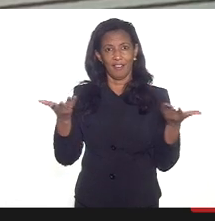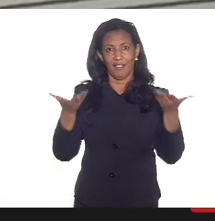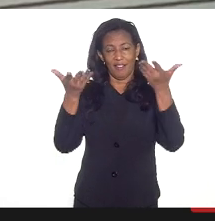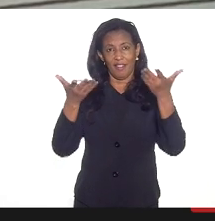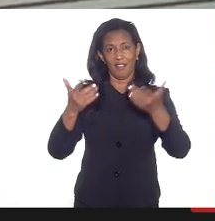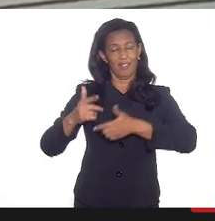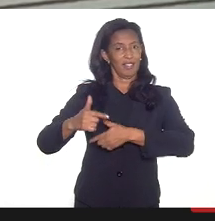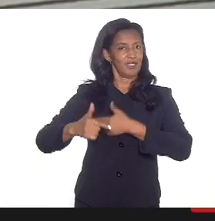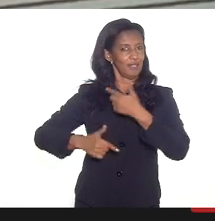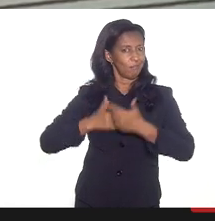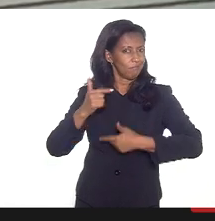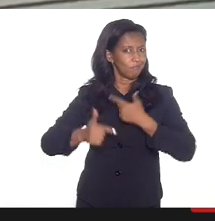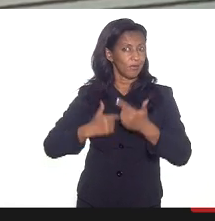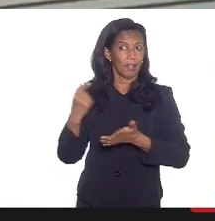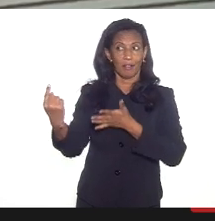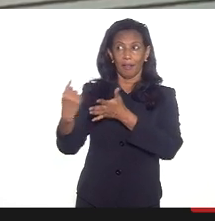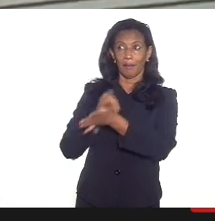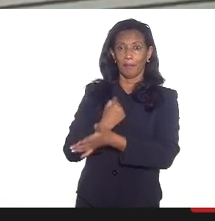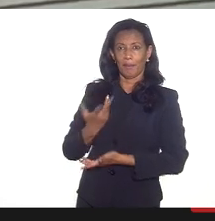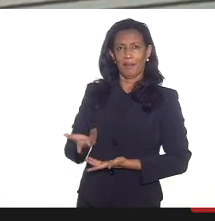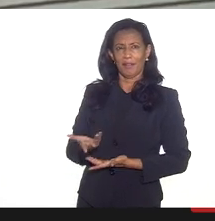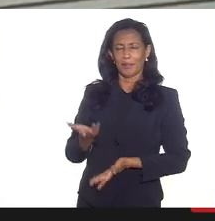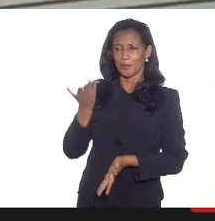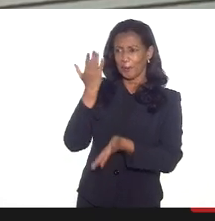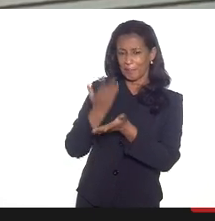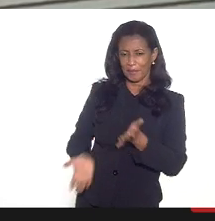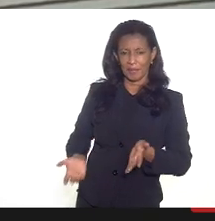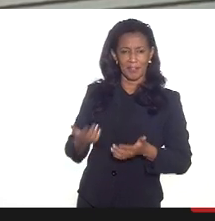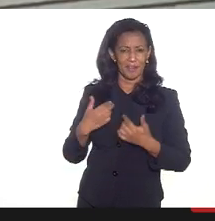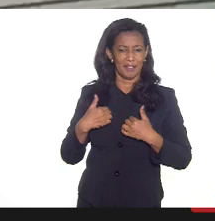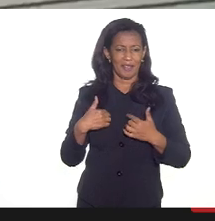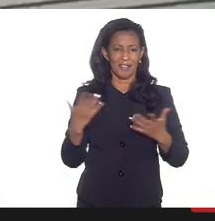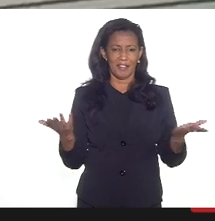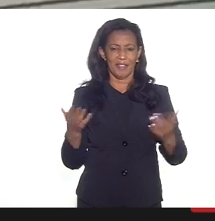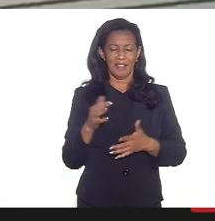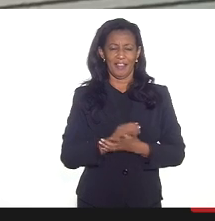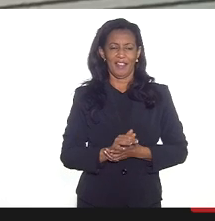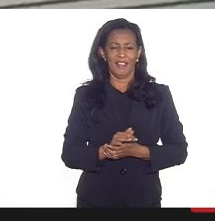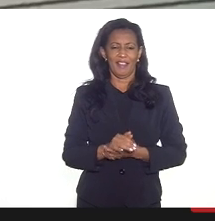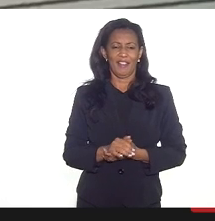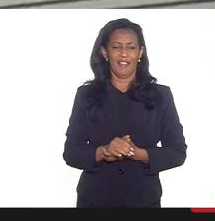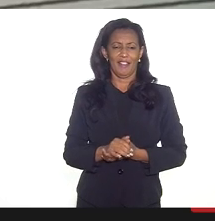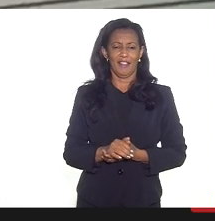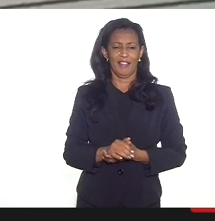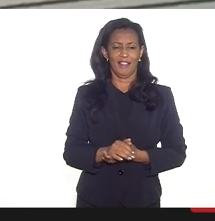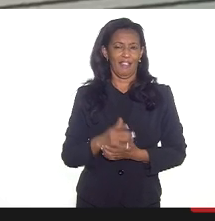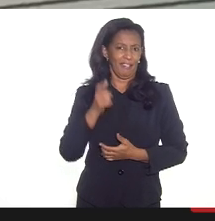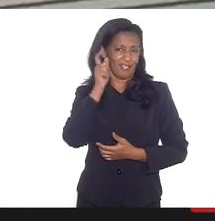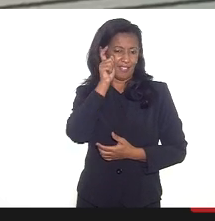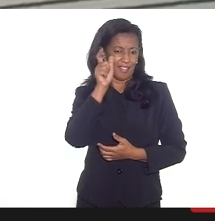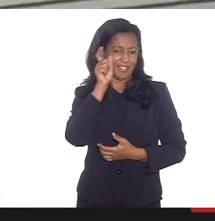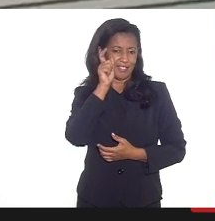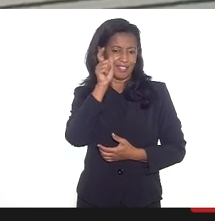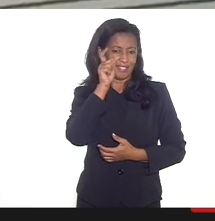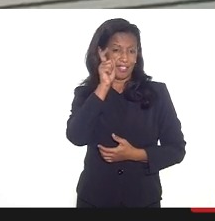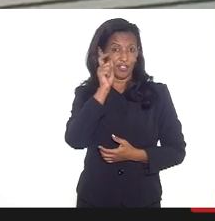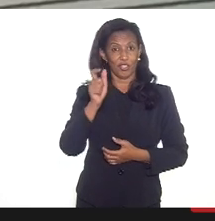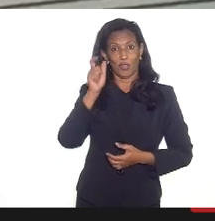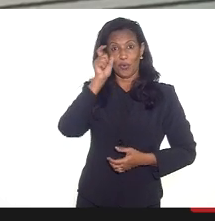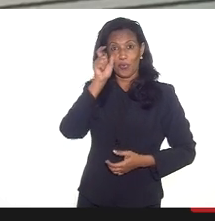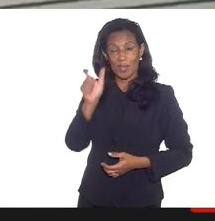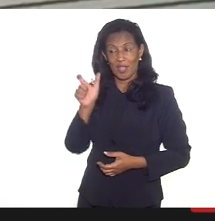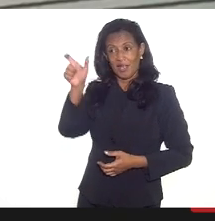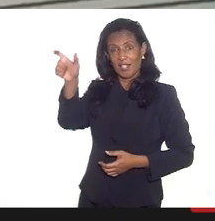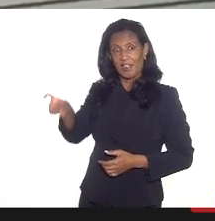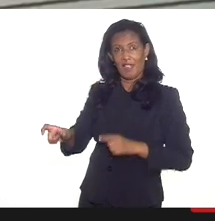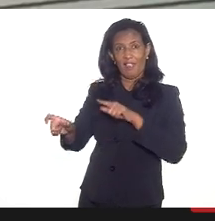luta, já me perguntaram, e o seu lugar de fala? Eu falei, lugar de fala é uma questão interessante, né? Porque eu me interessei pela